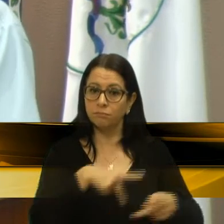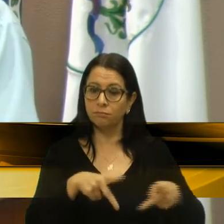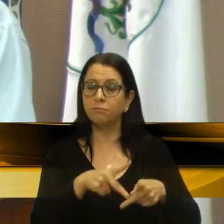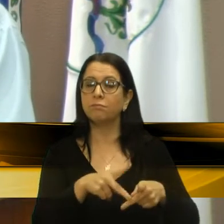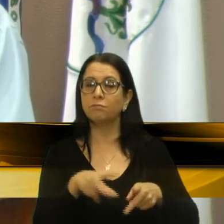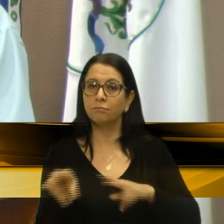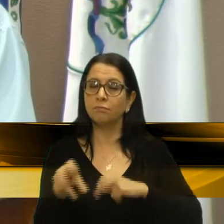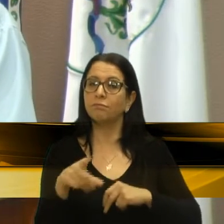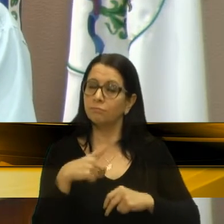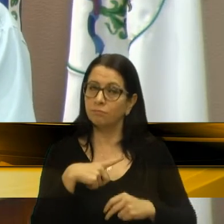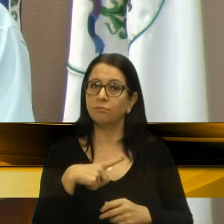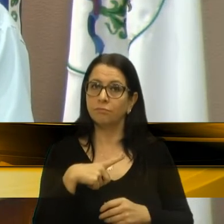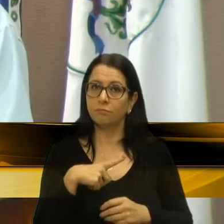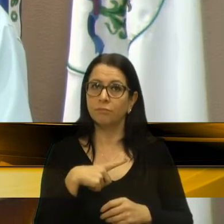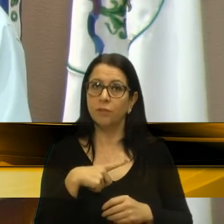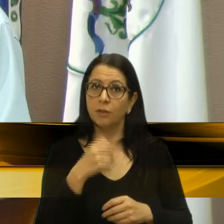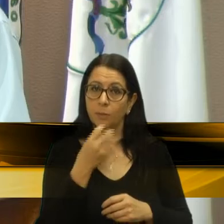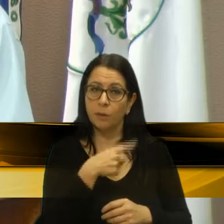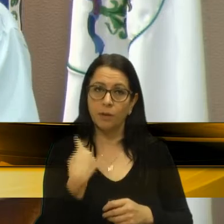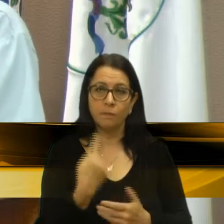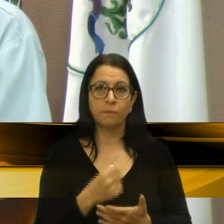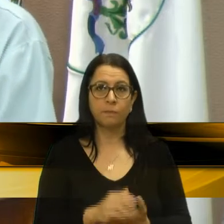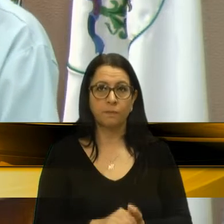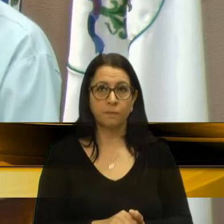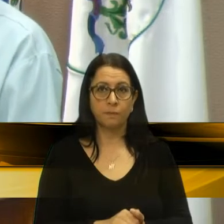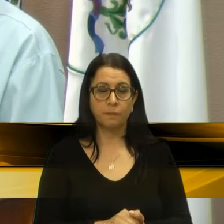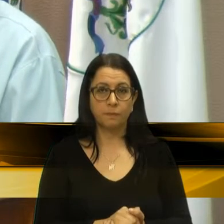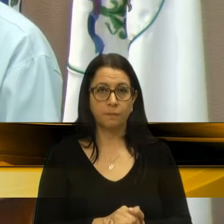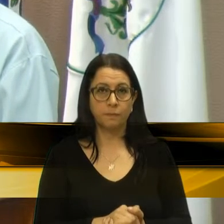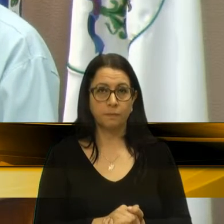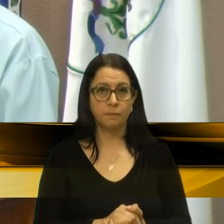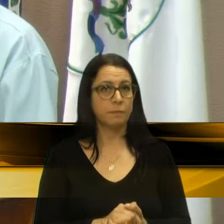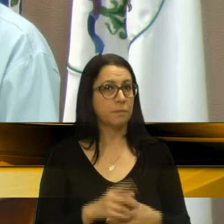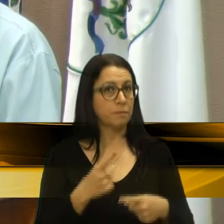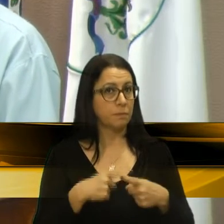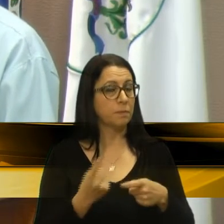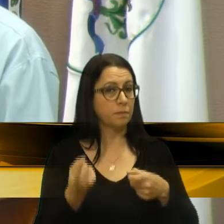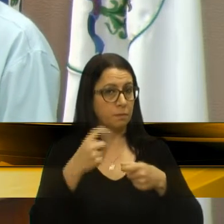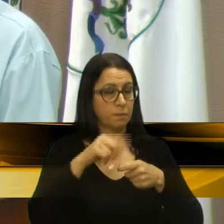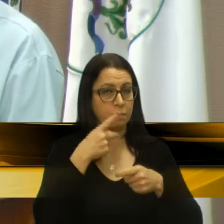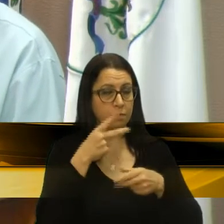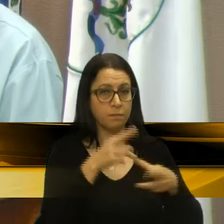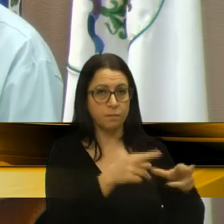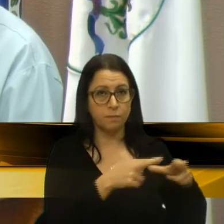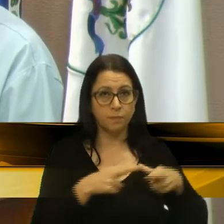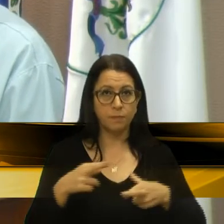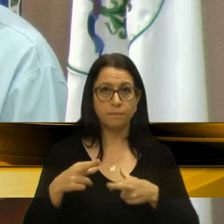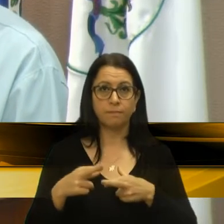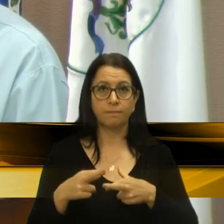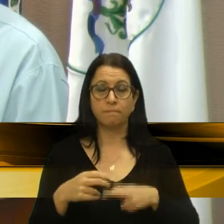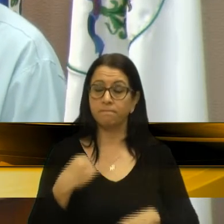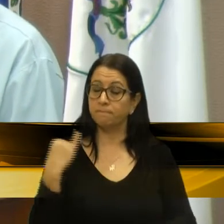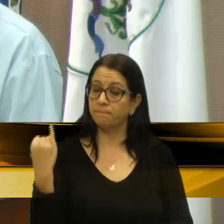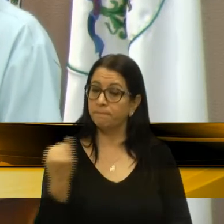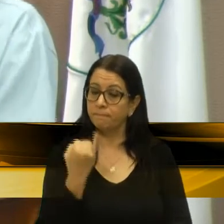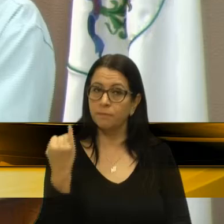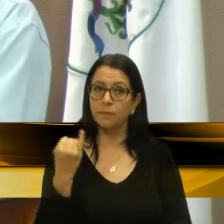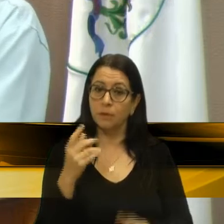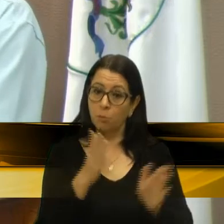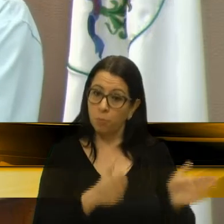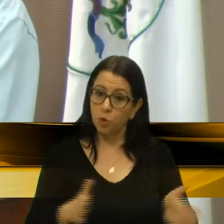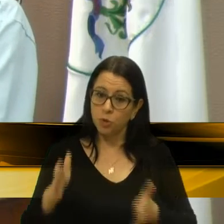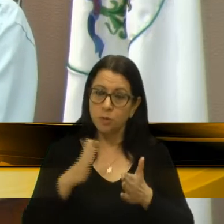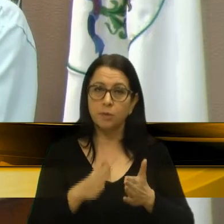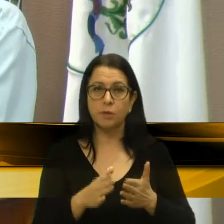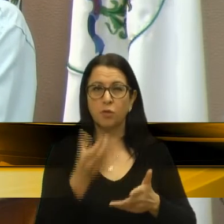fica ficar contemplado porque volto a dizer nossa região é muito rica e forte produção em